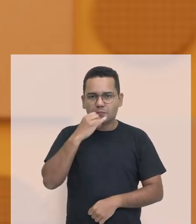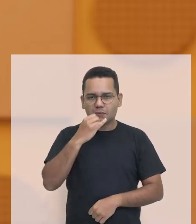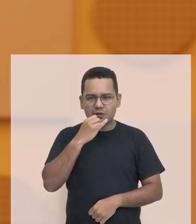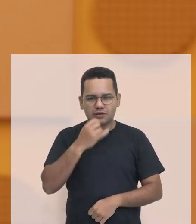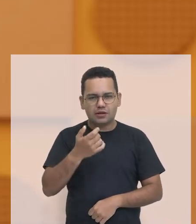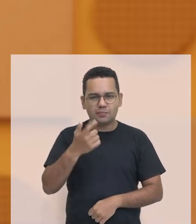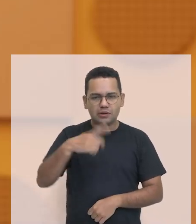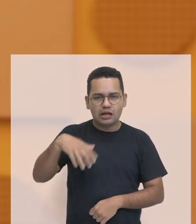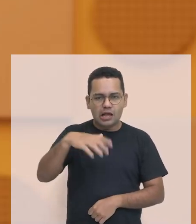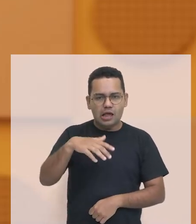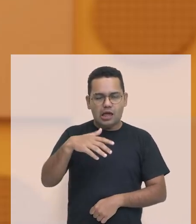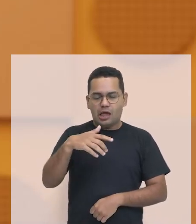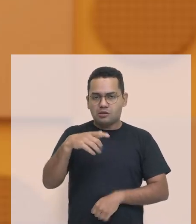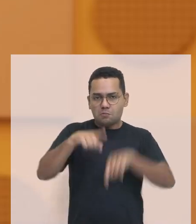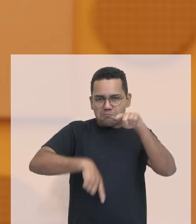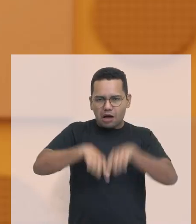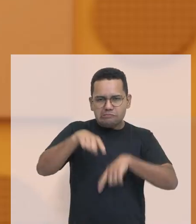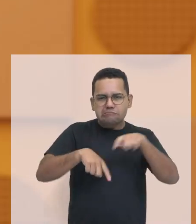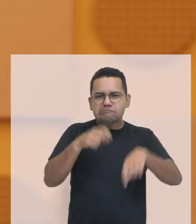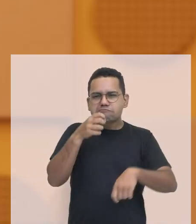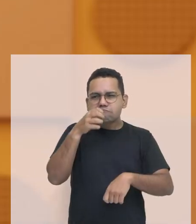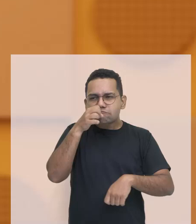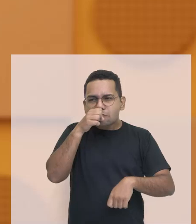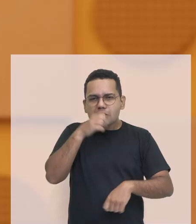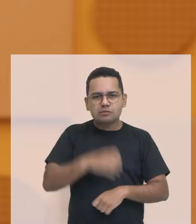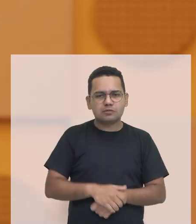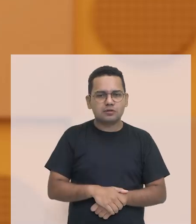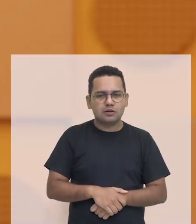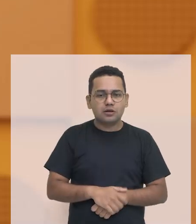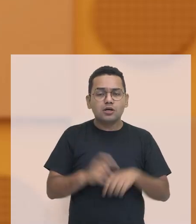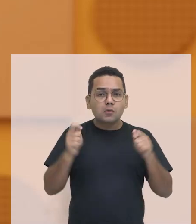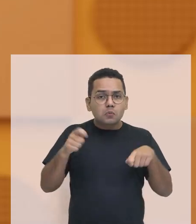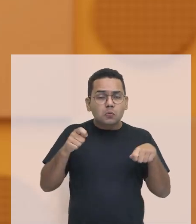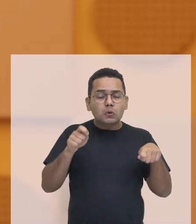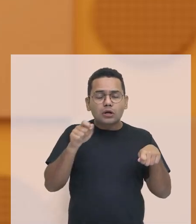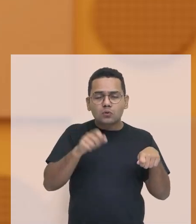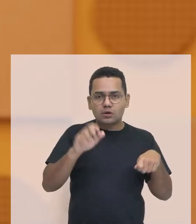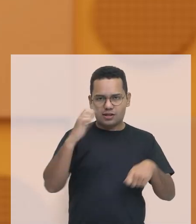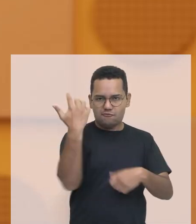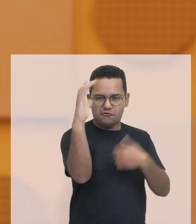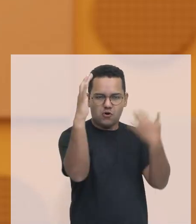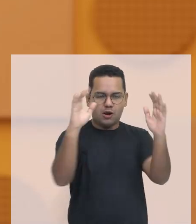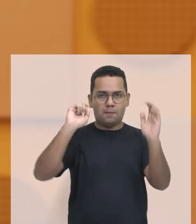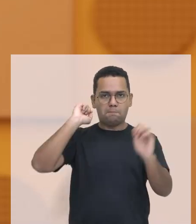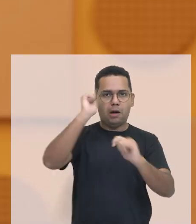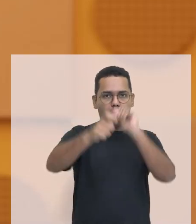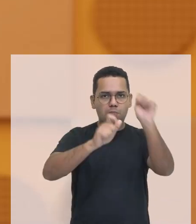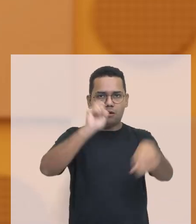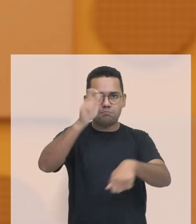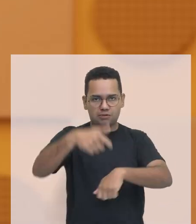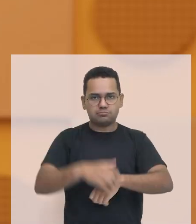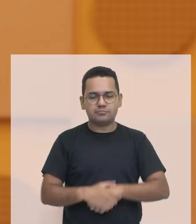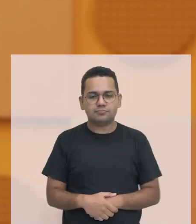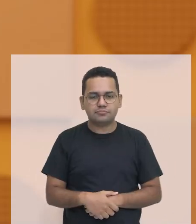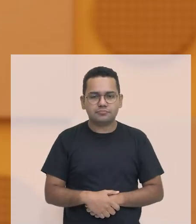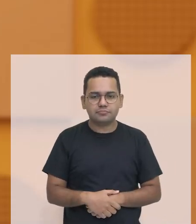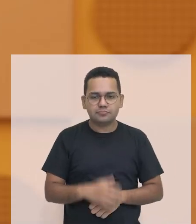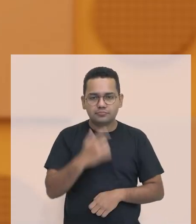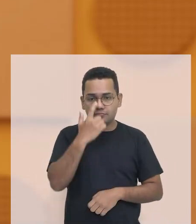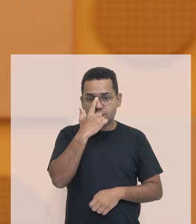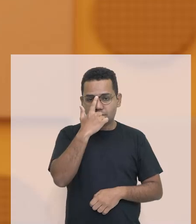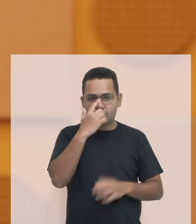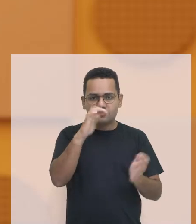cor laranja e eles eram jogados nas florestas. O Vietnã, para quem não sabe, é um território que ele possui ali